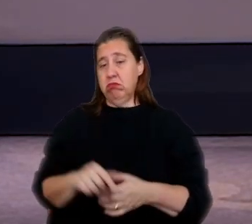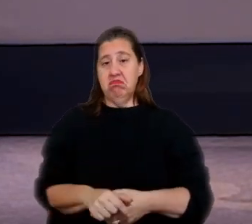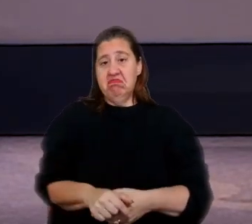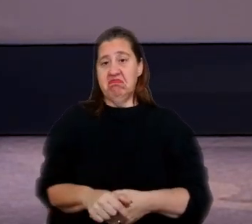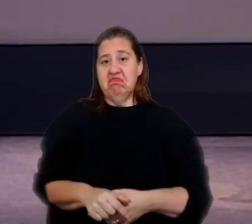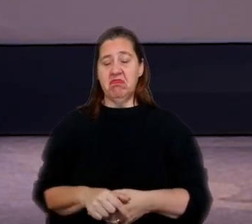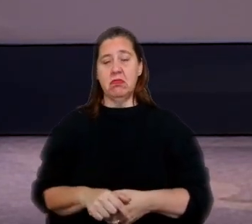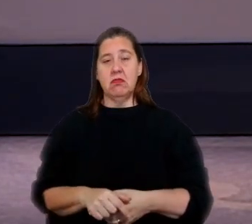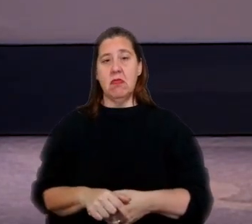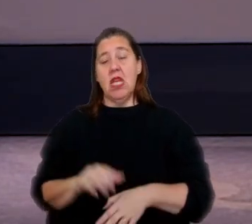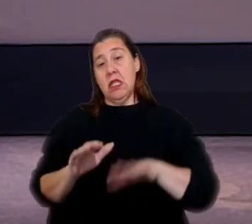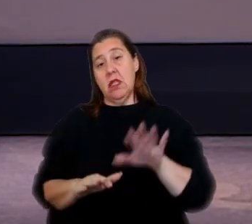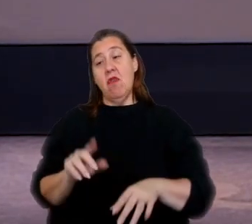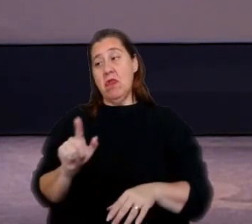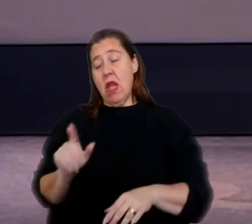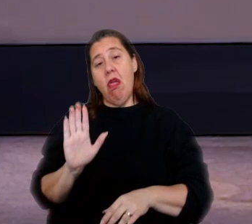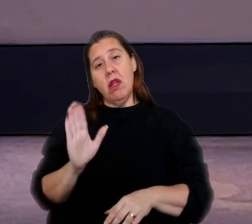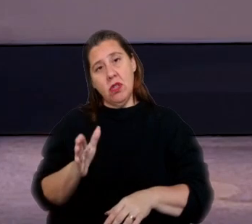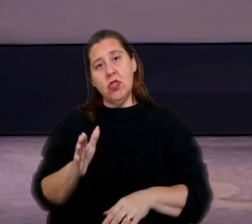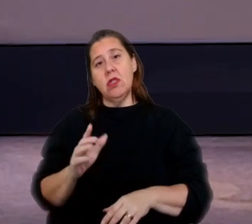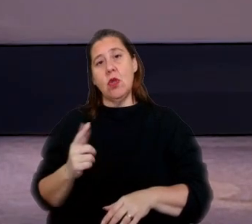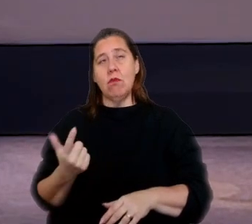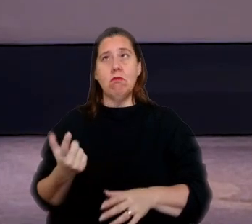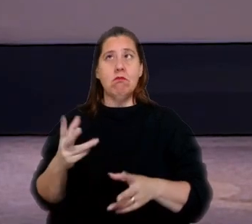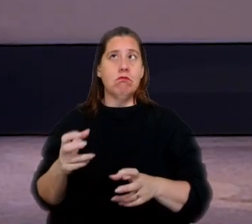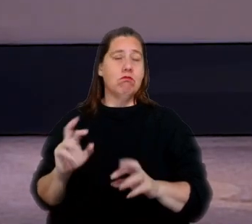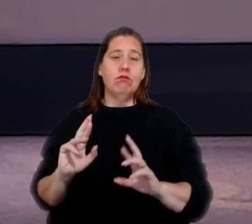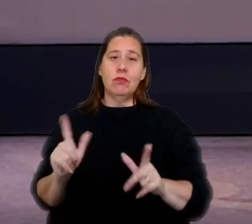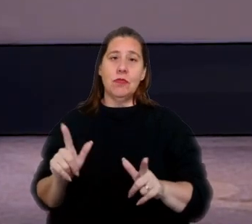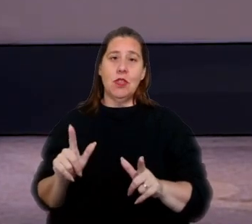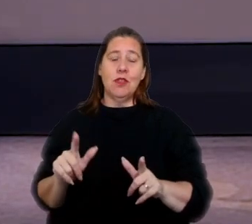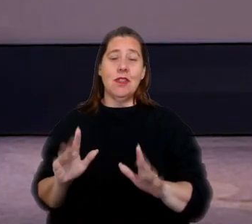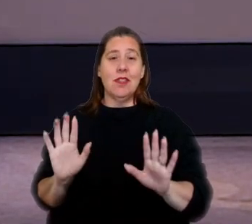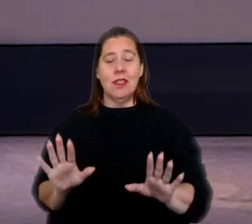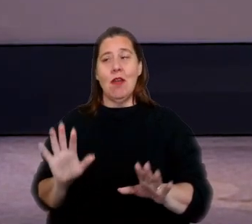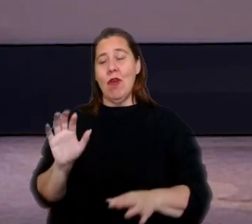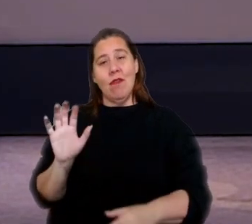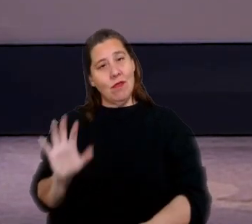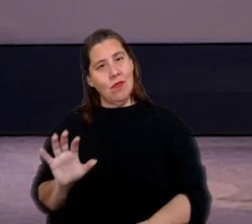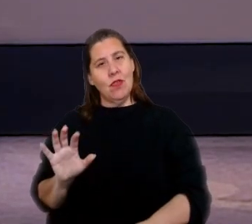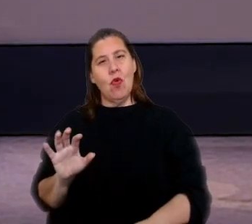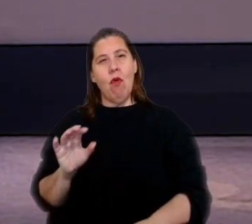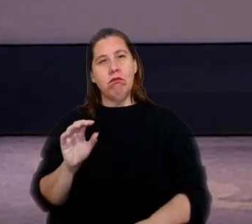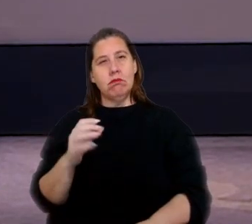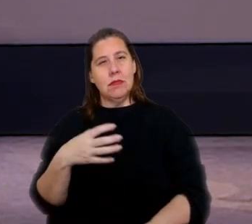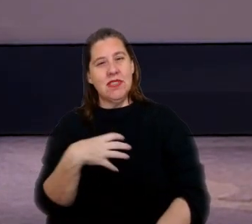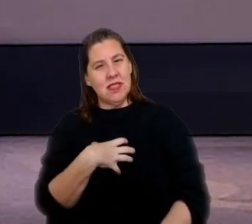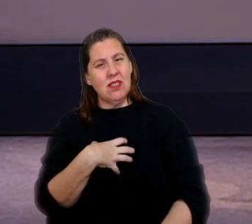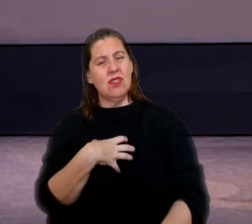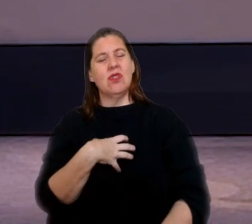né? Podia ser que ele já tivesse em outro lugar, né? Mas ele não estava, né? Ele ficou